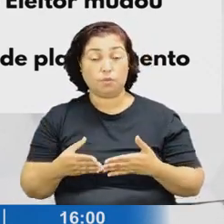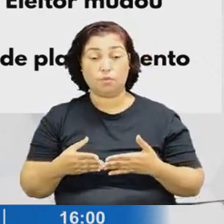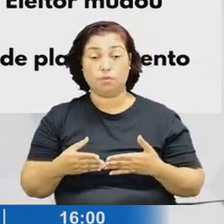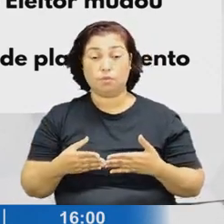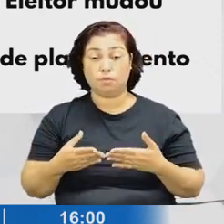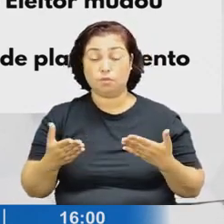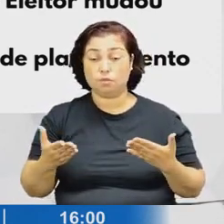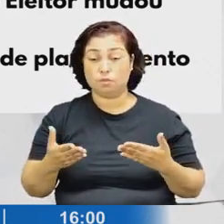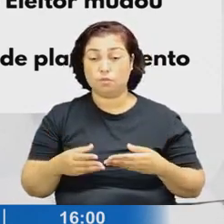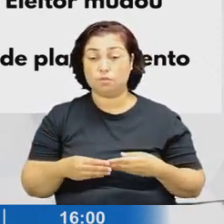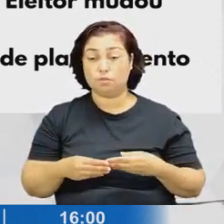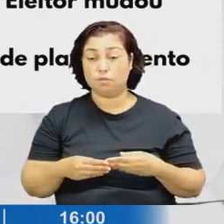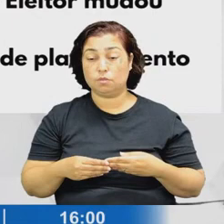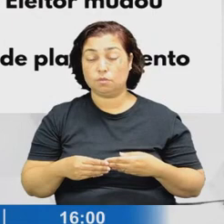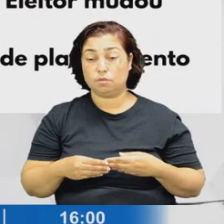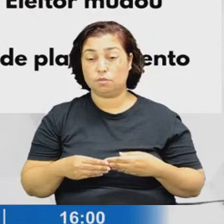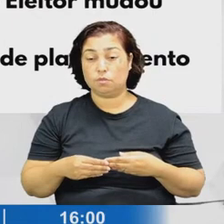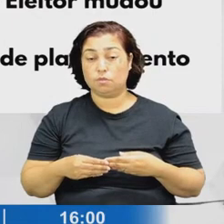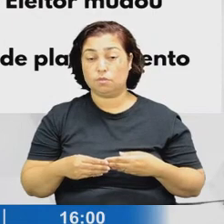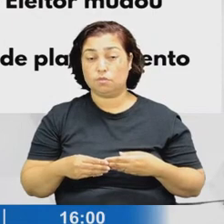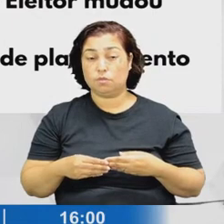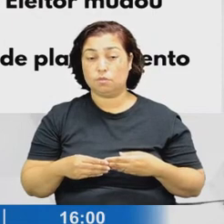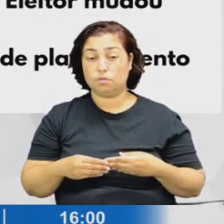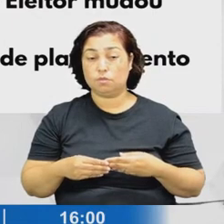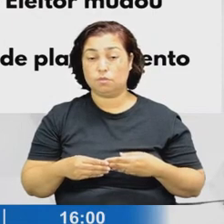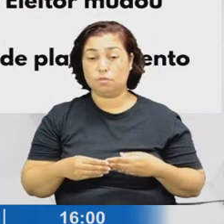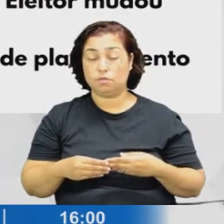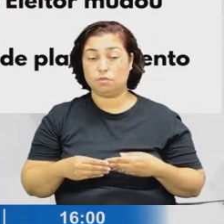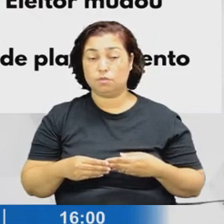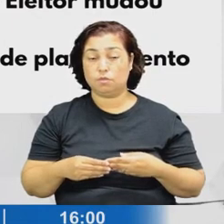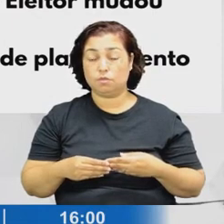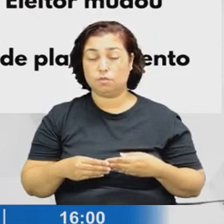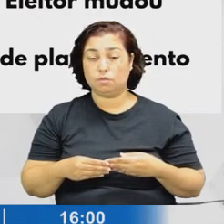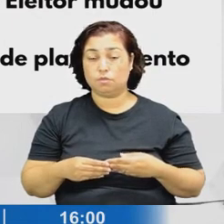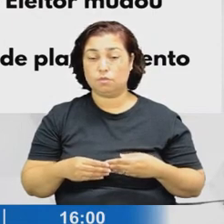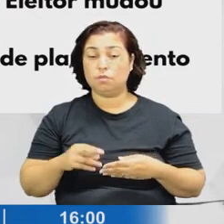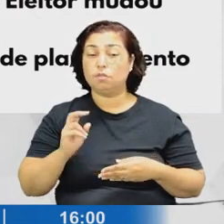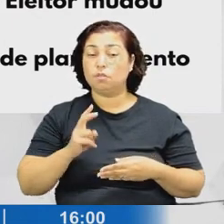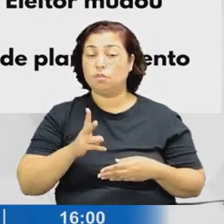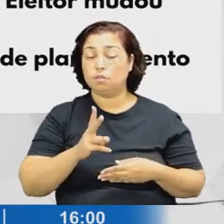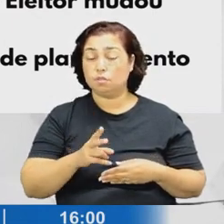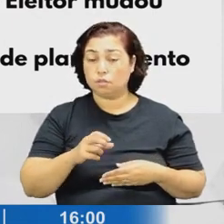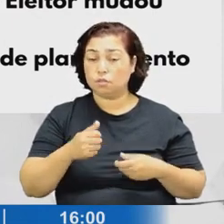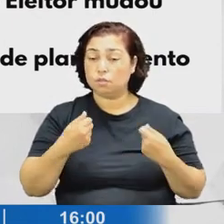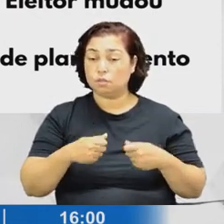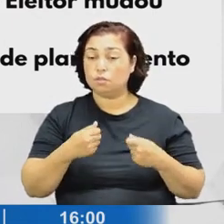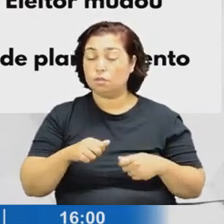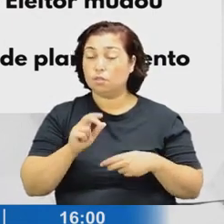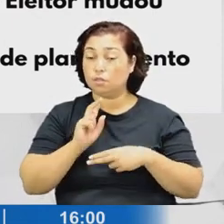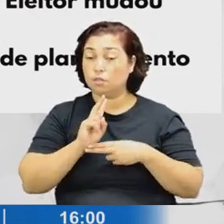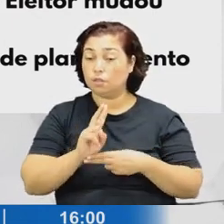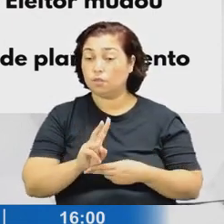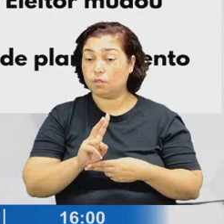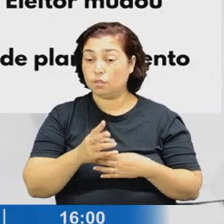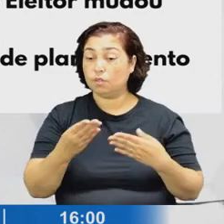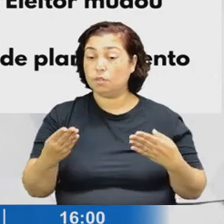toda hora né executivo toda hora mas todo mundo precisa se defender de alguma coisa